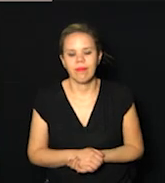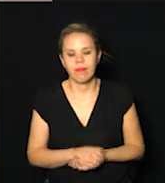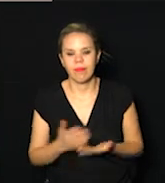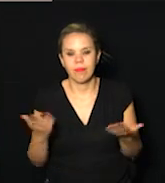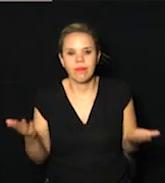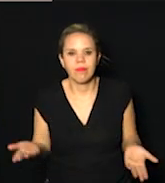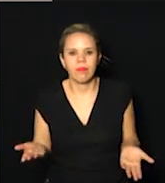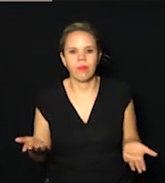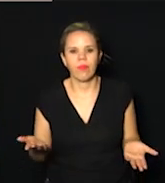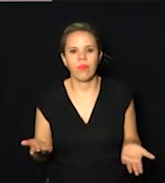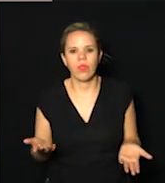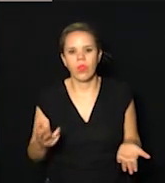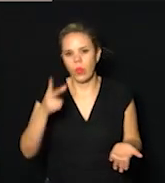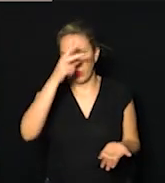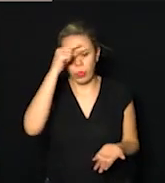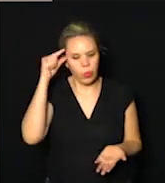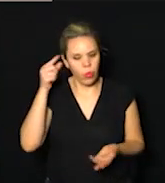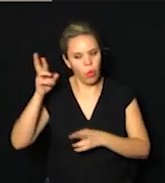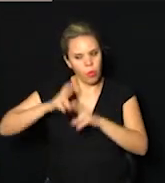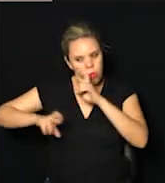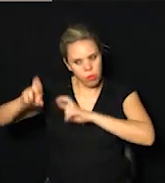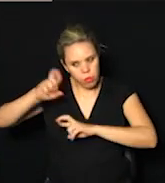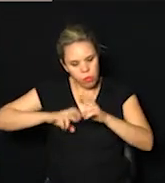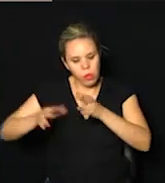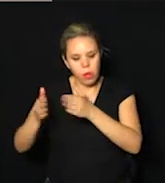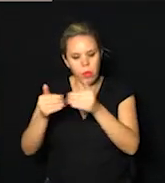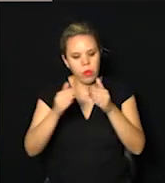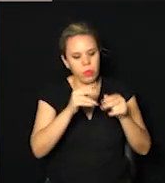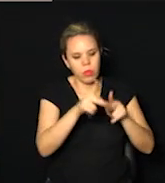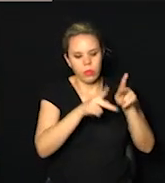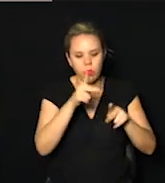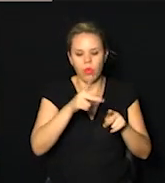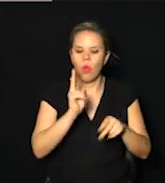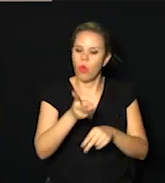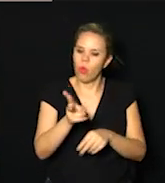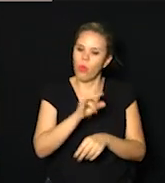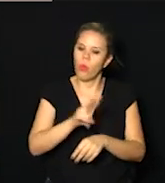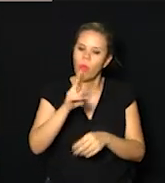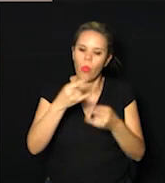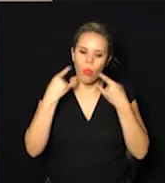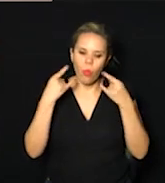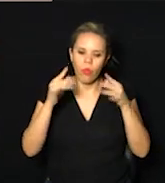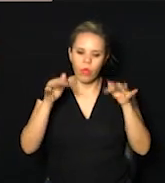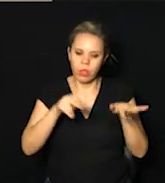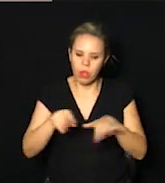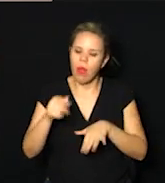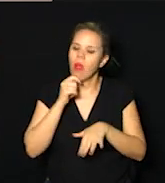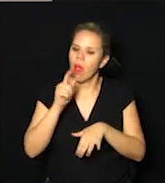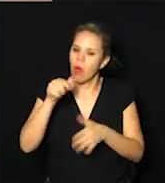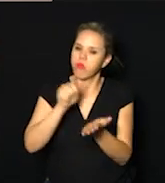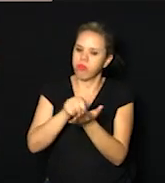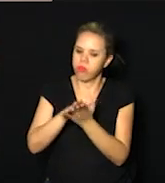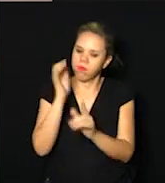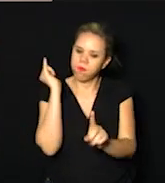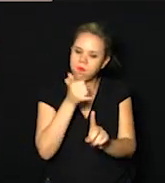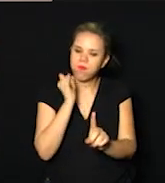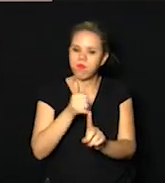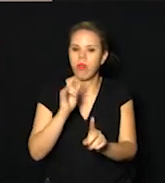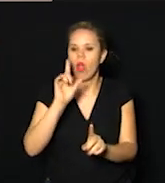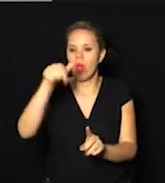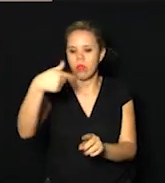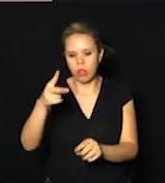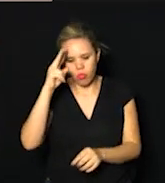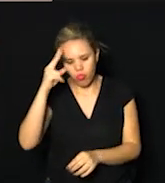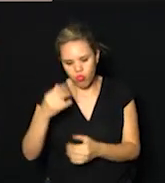Então, ele vai analisar, pedindo aí para as pessoas continuarem usando a máscara. Até esse final de semana ainda é a multa moral, mas na segunda-feira